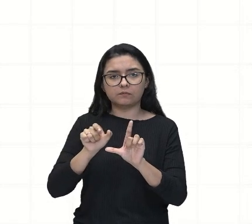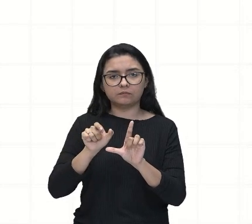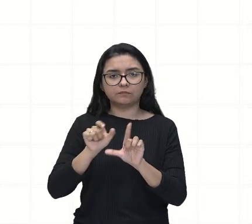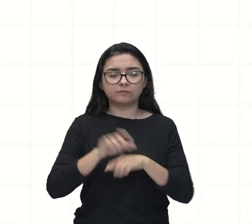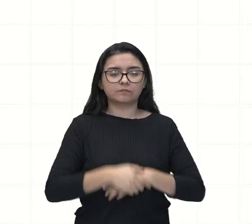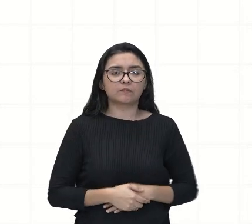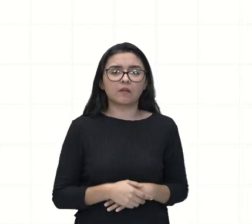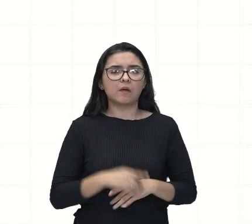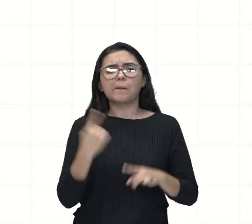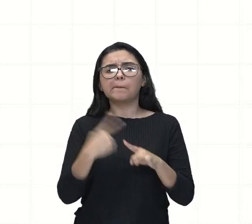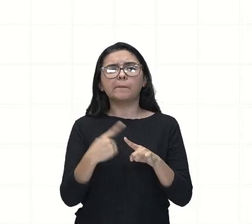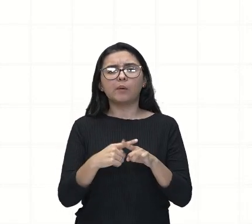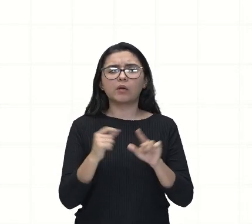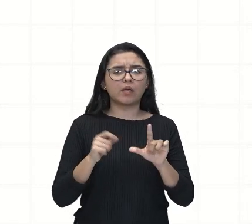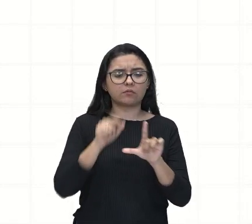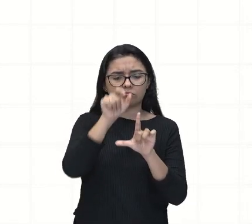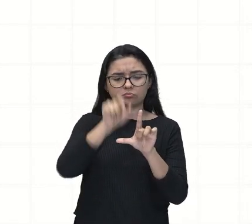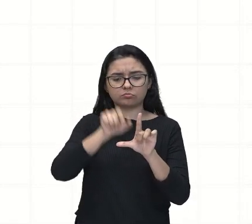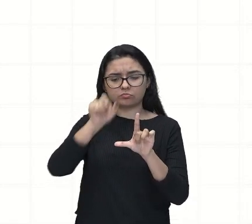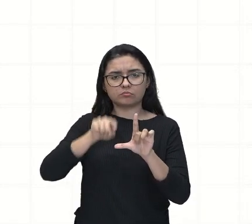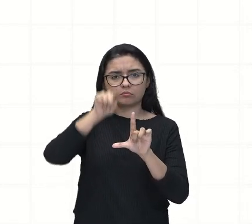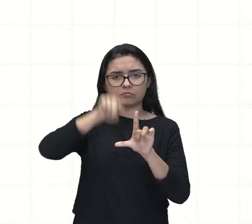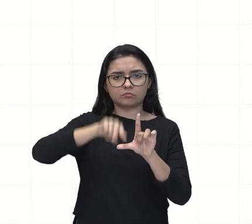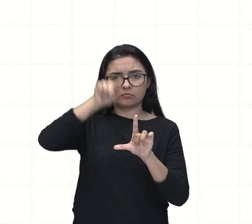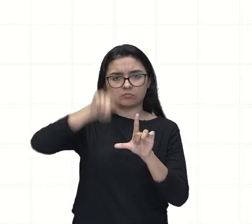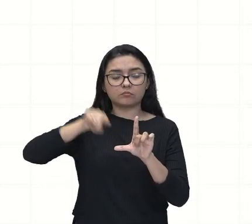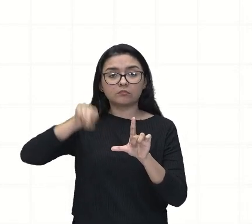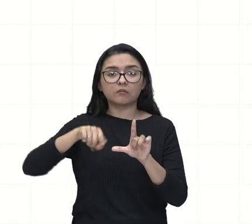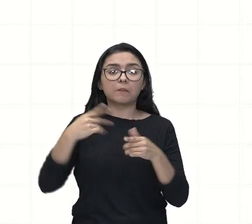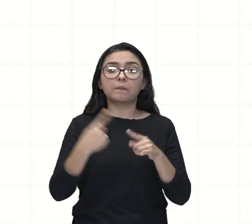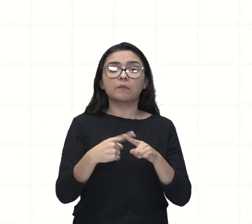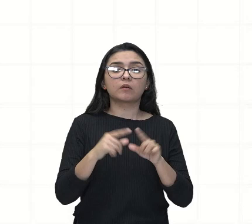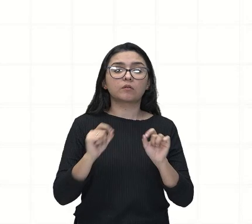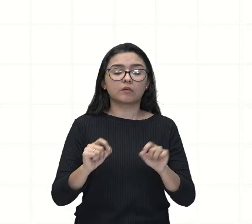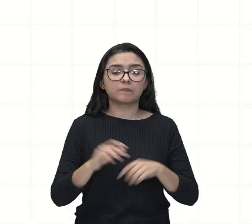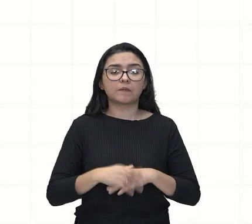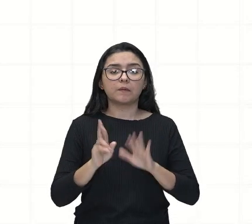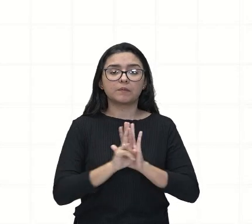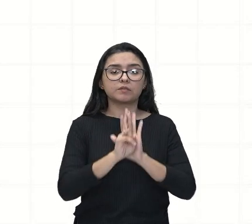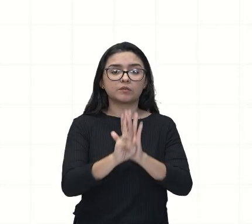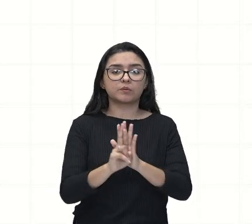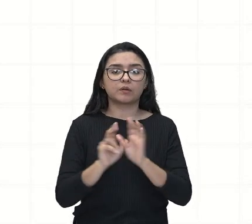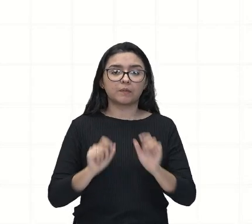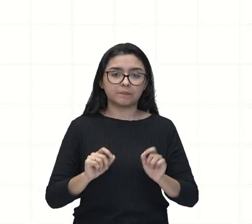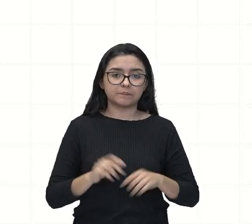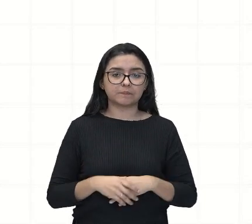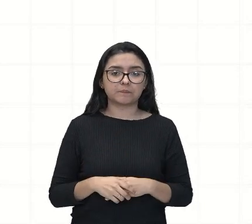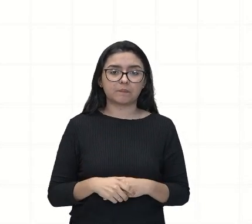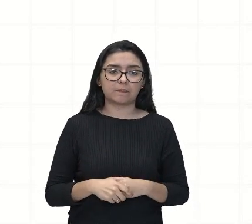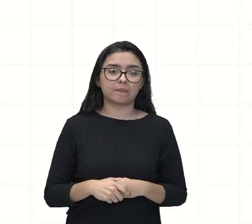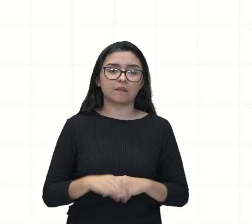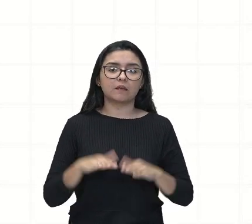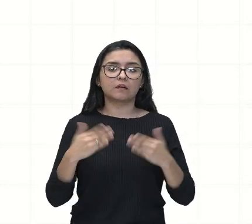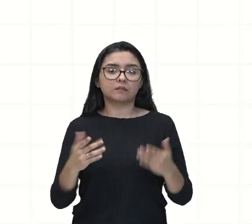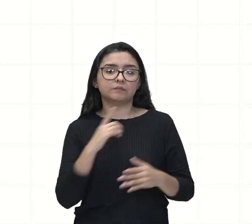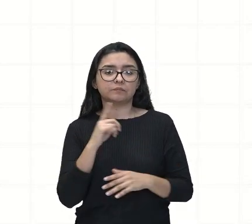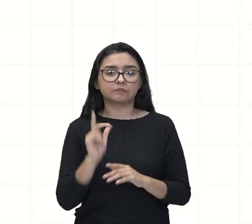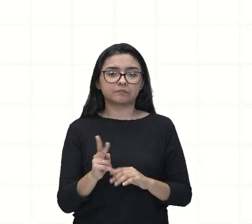juntas. E por que que elas ficam juntas, professor? Elas ficam juntas porque elas representam